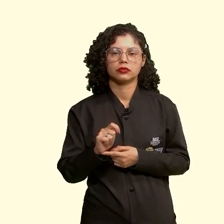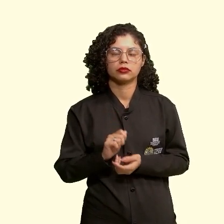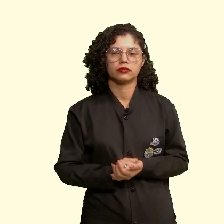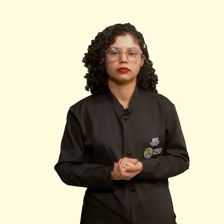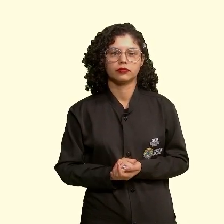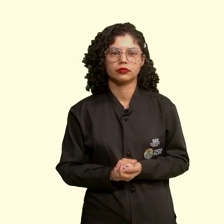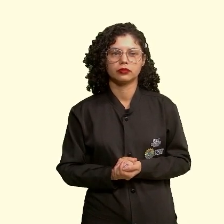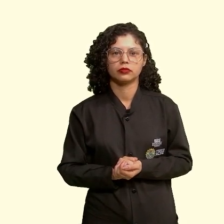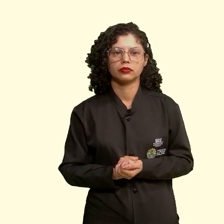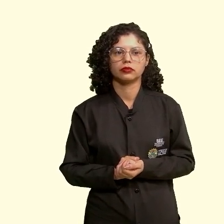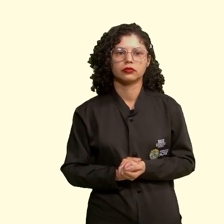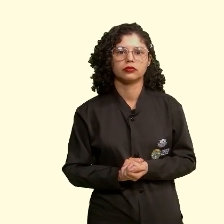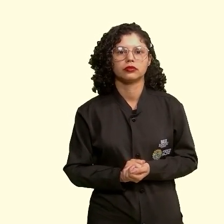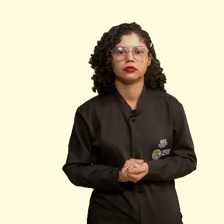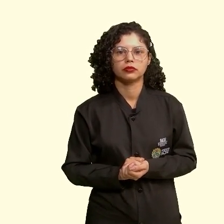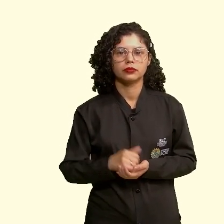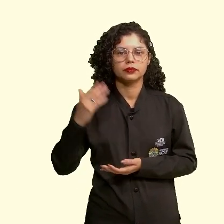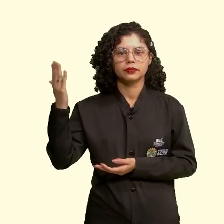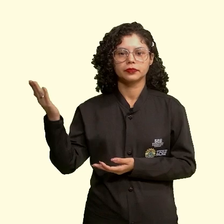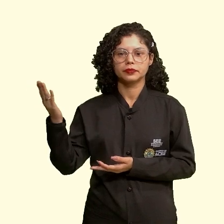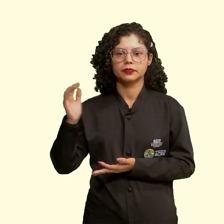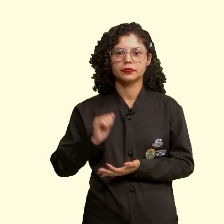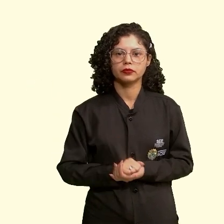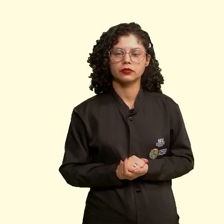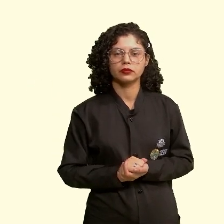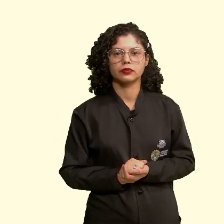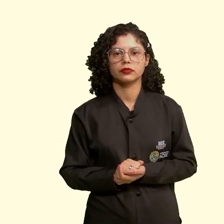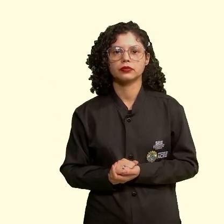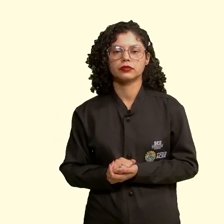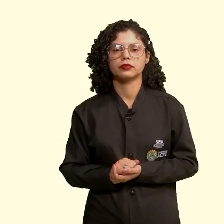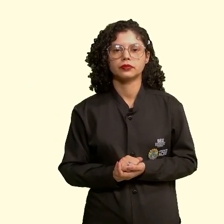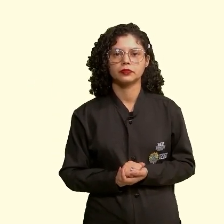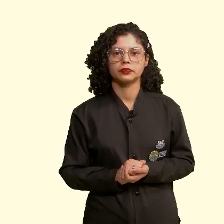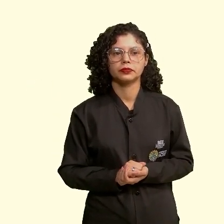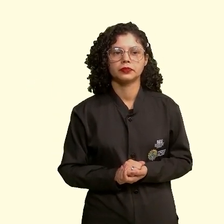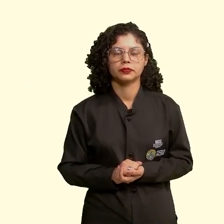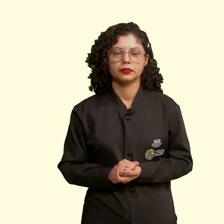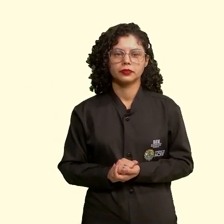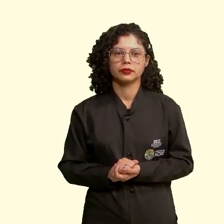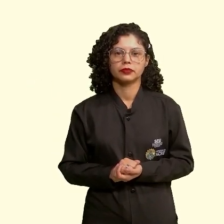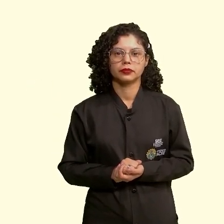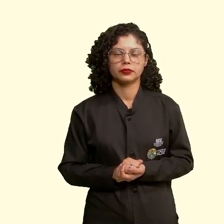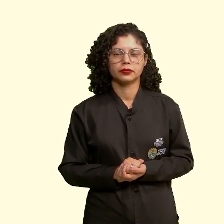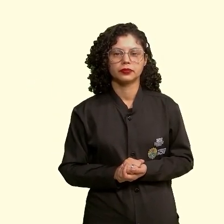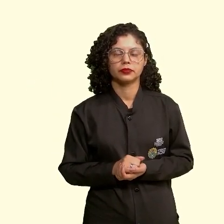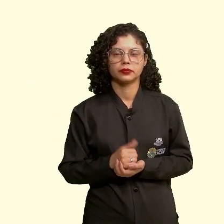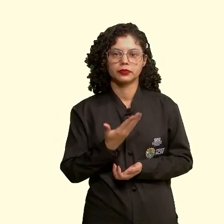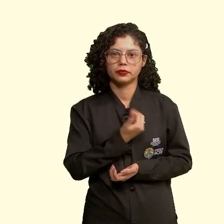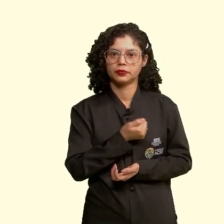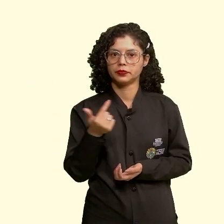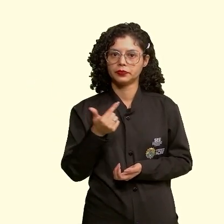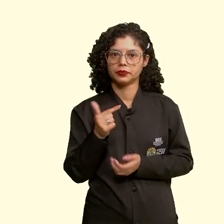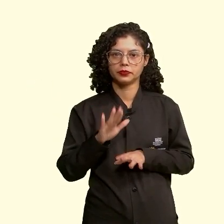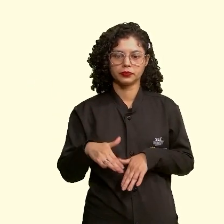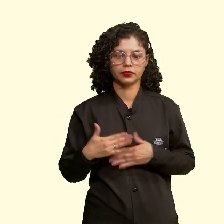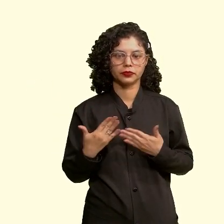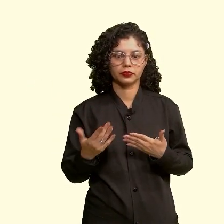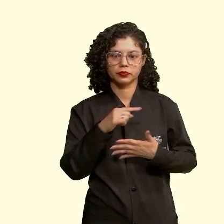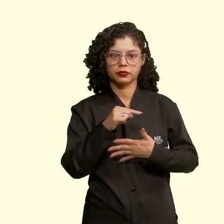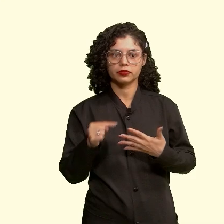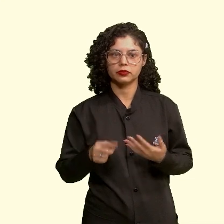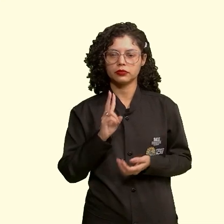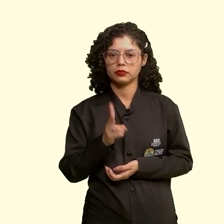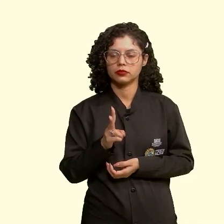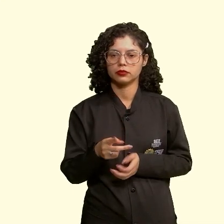sopro. Vamos para o nosso próximo item, que é o número 2, a questão número 2. E aí a